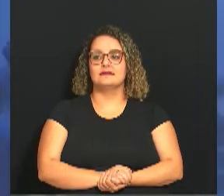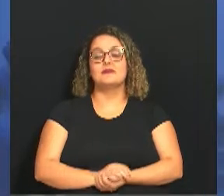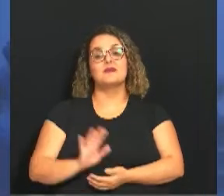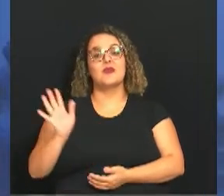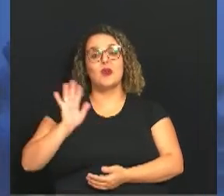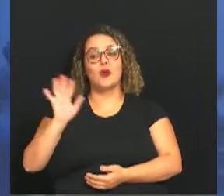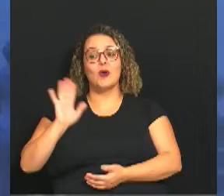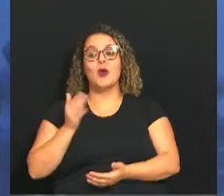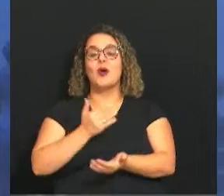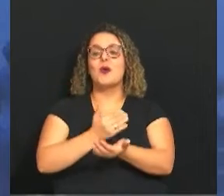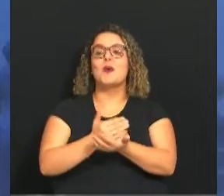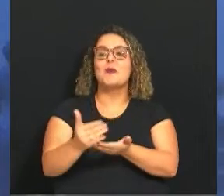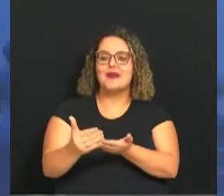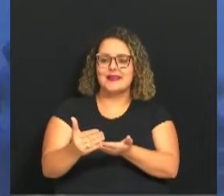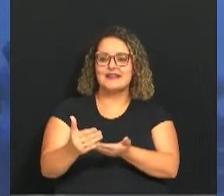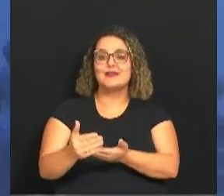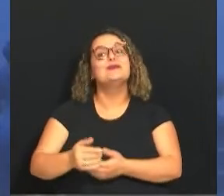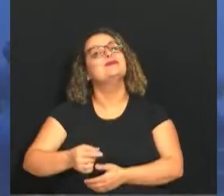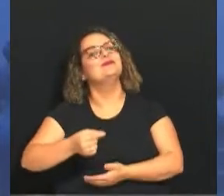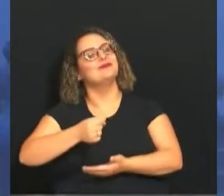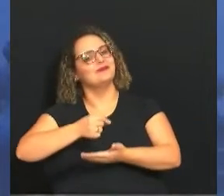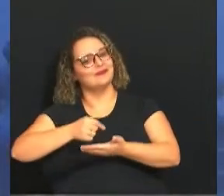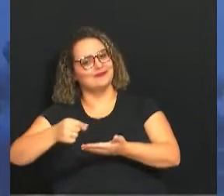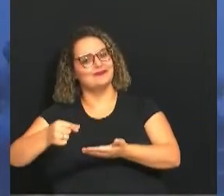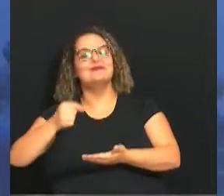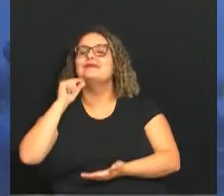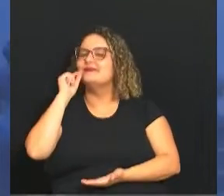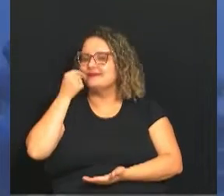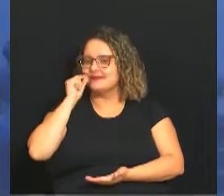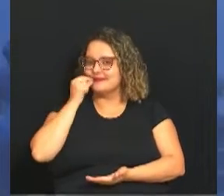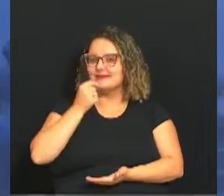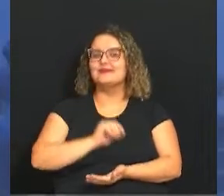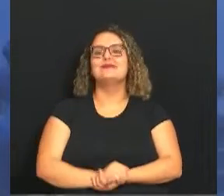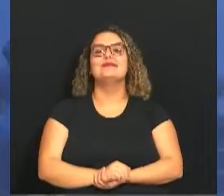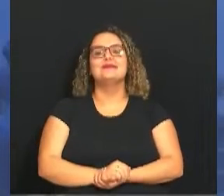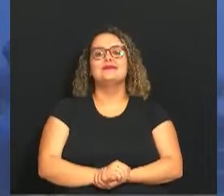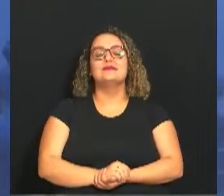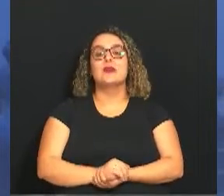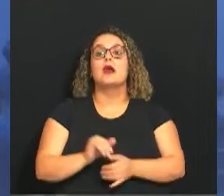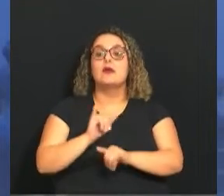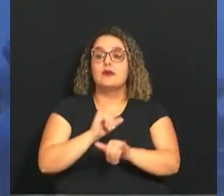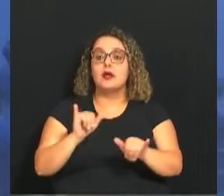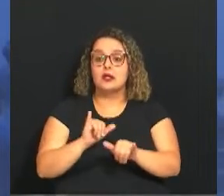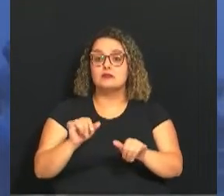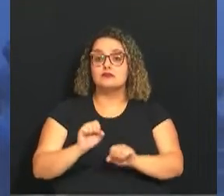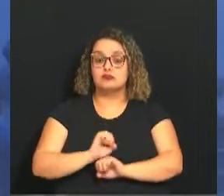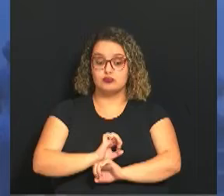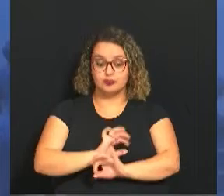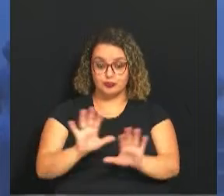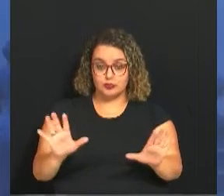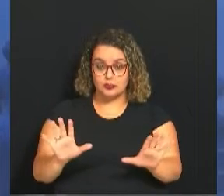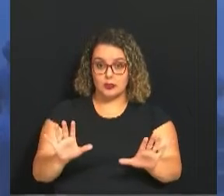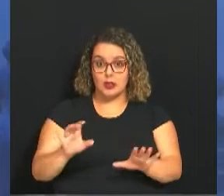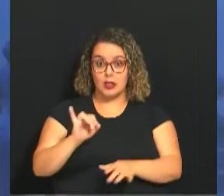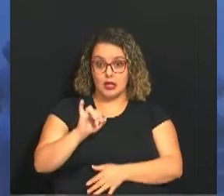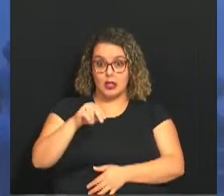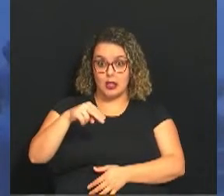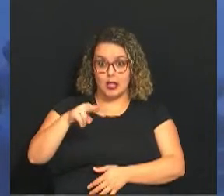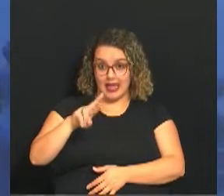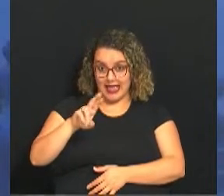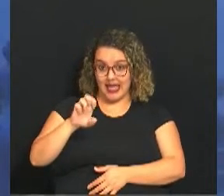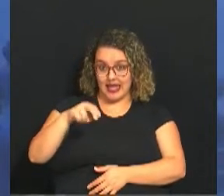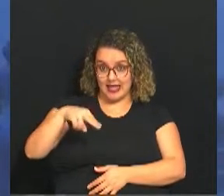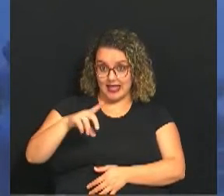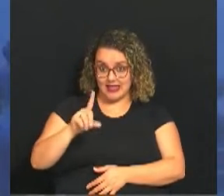Olá, está começando mais um Na Ponta do Lápis e hoje nós vamos falar sobre declaração de imposto de renda, mas especificamente